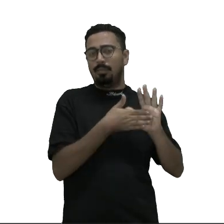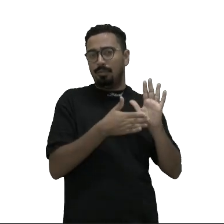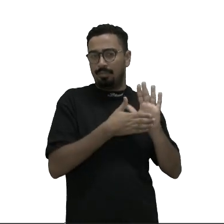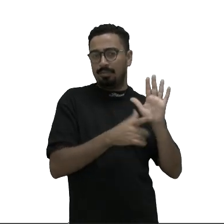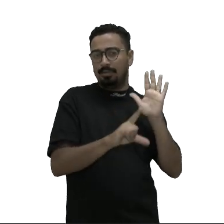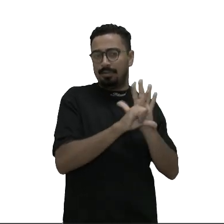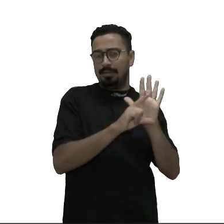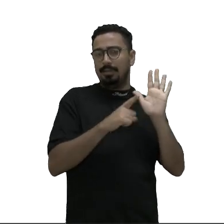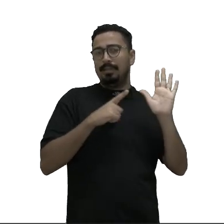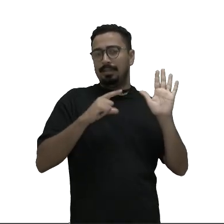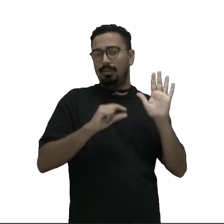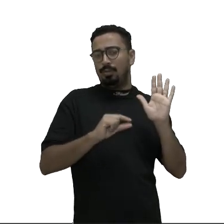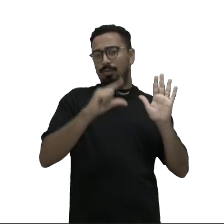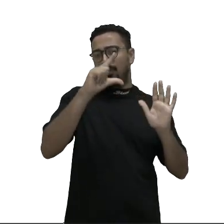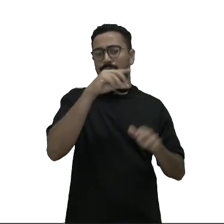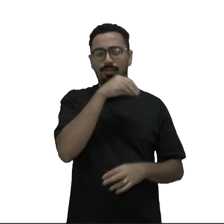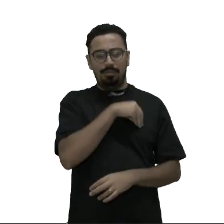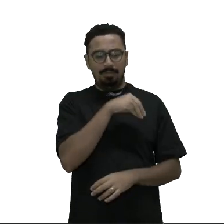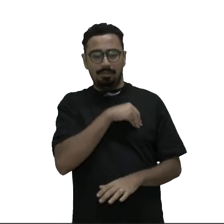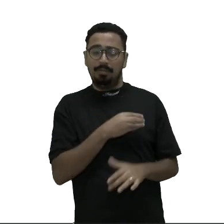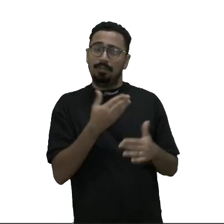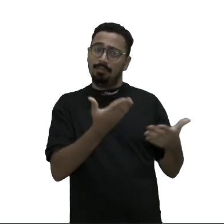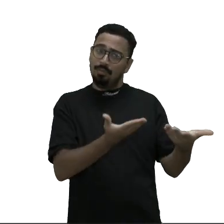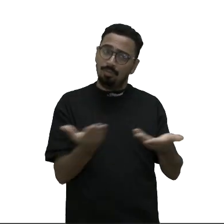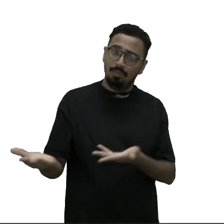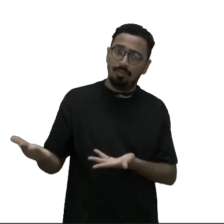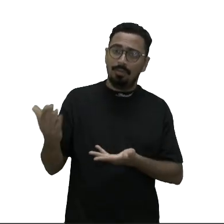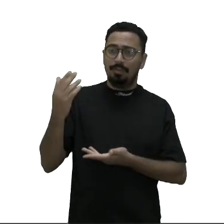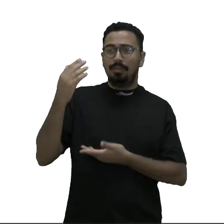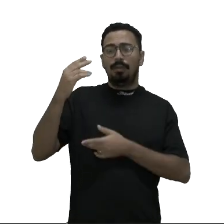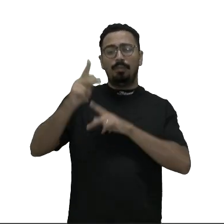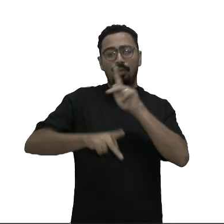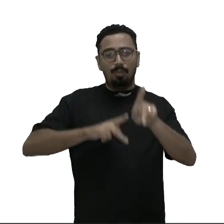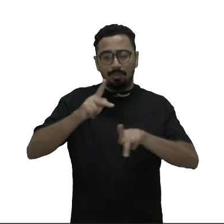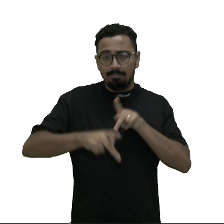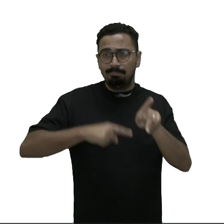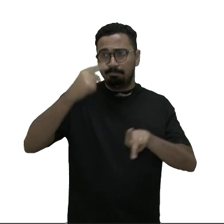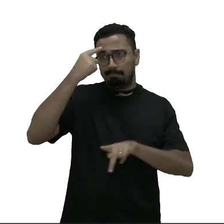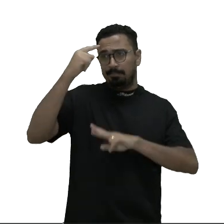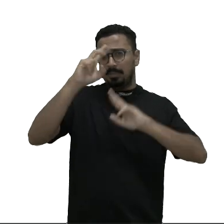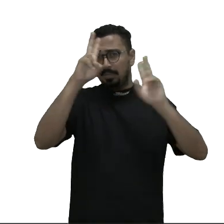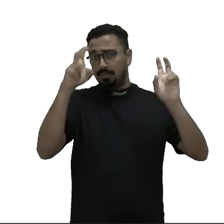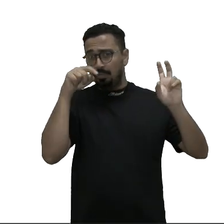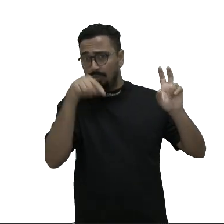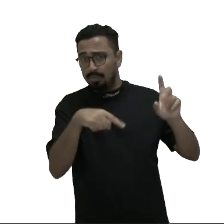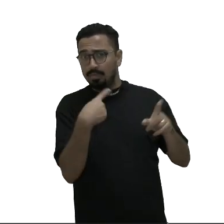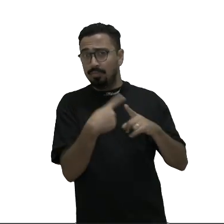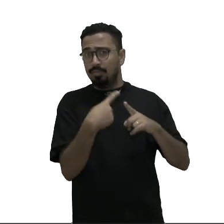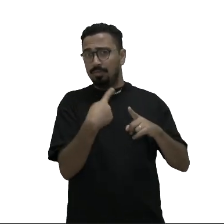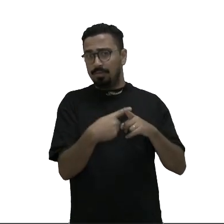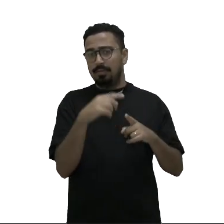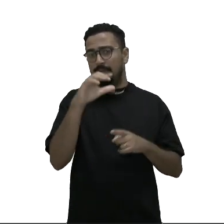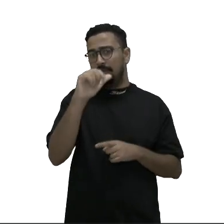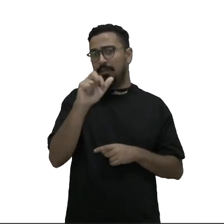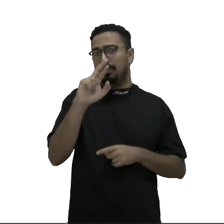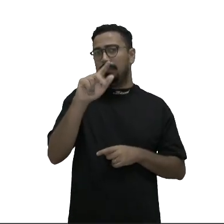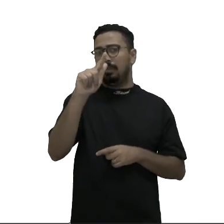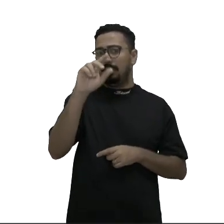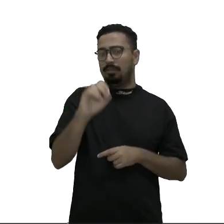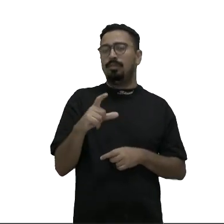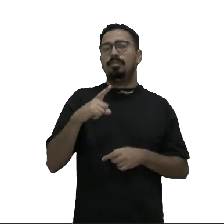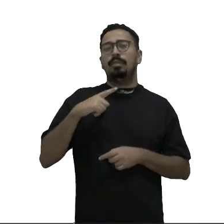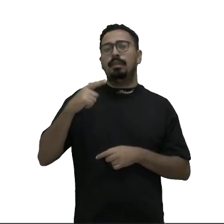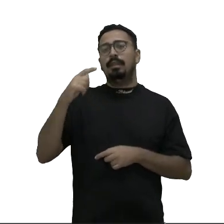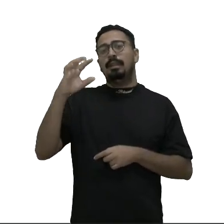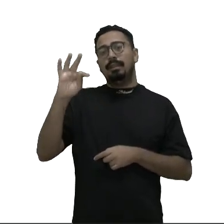significativo. Eu queria convidar a população a refletir muito nessa situação, porque os cargos de TI que a gente tem